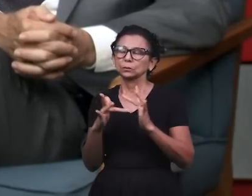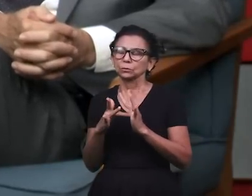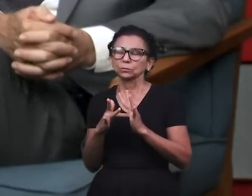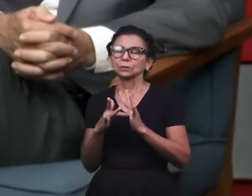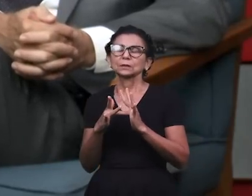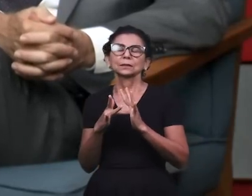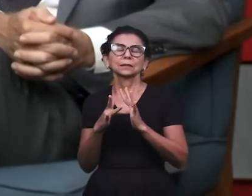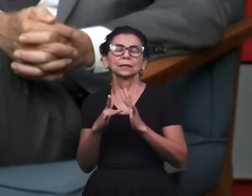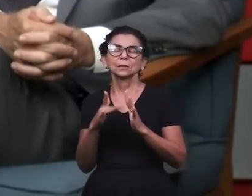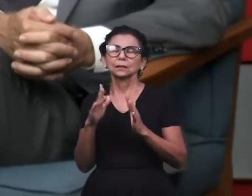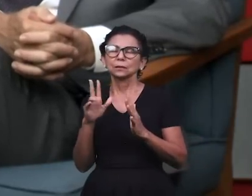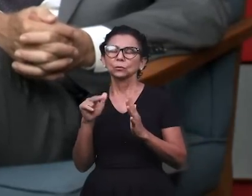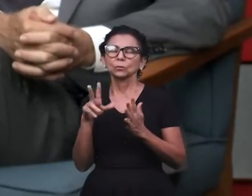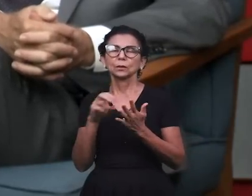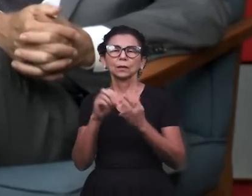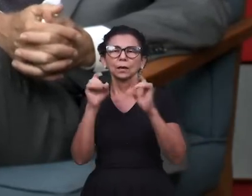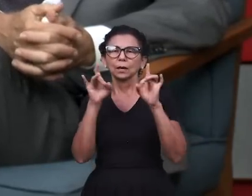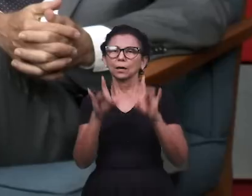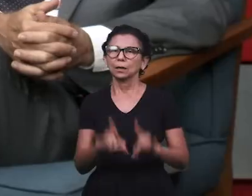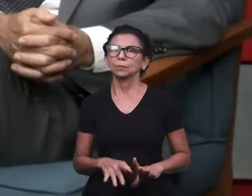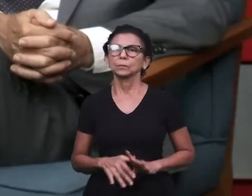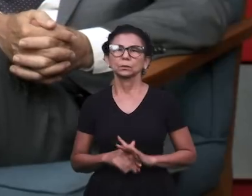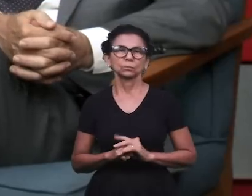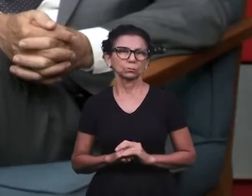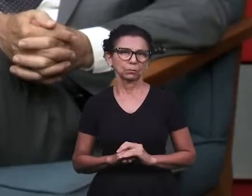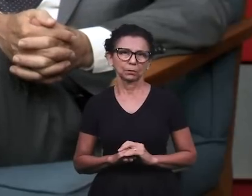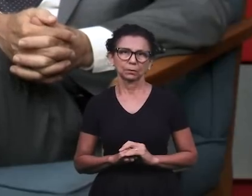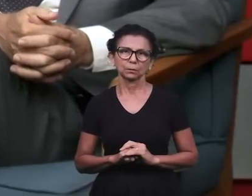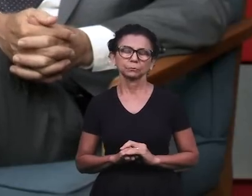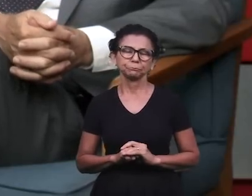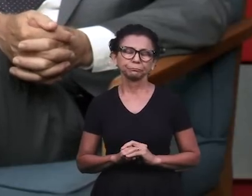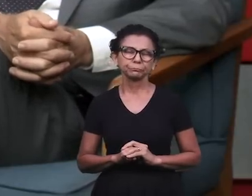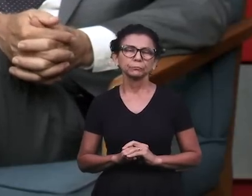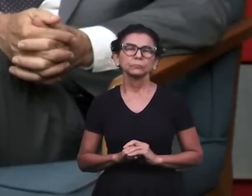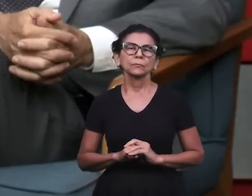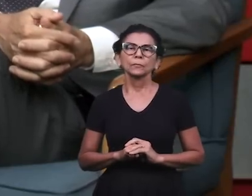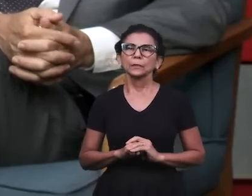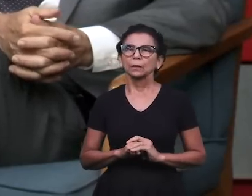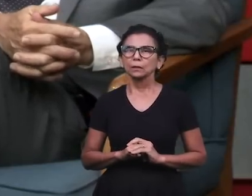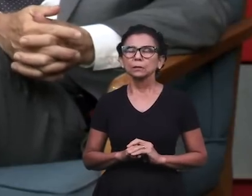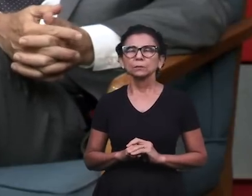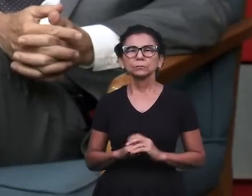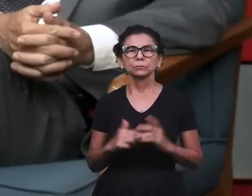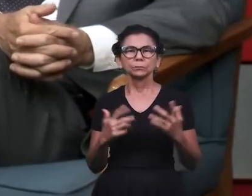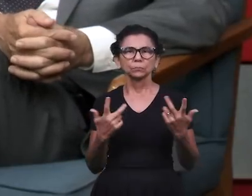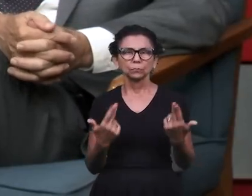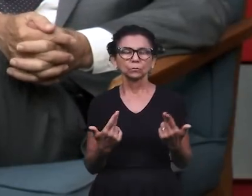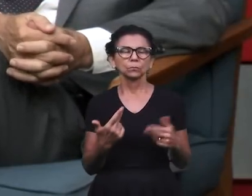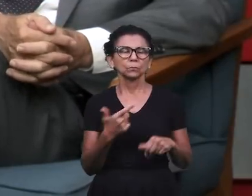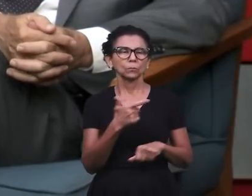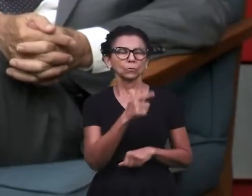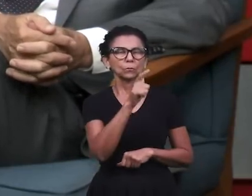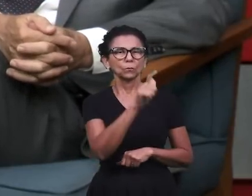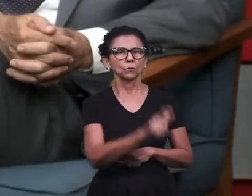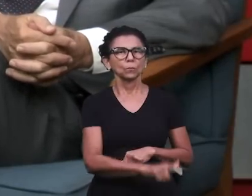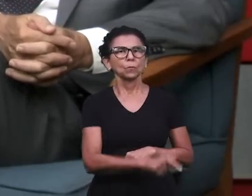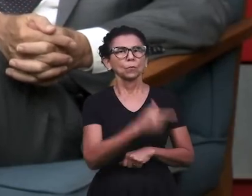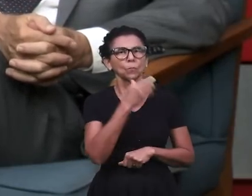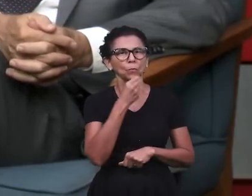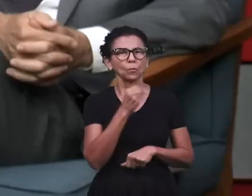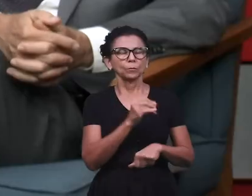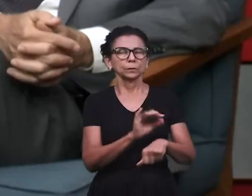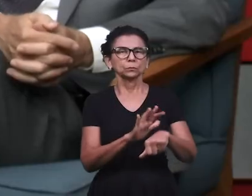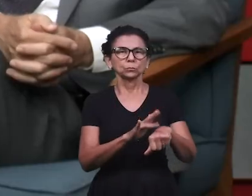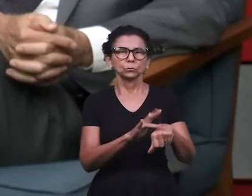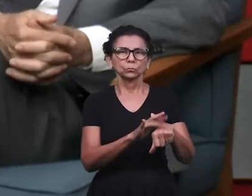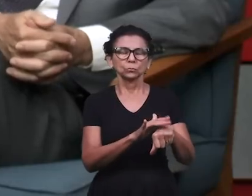fora. Aquele que vem a ele, como como aquele leproso que veio